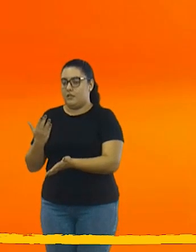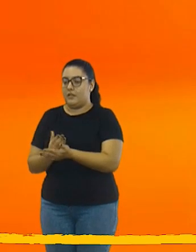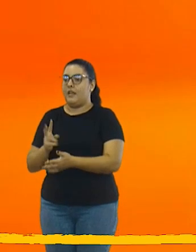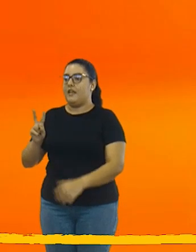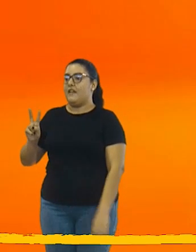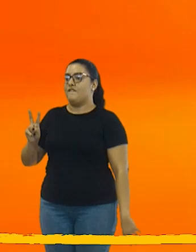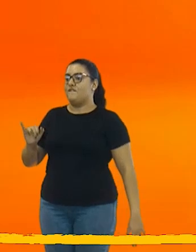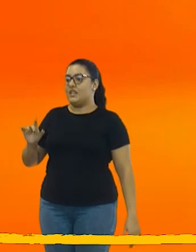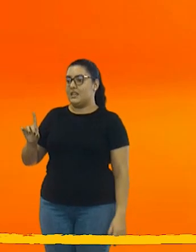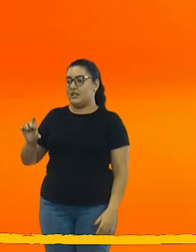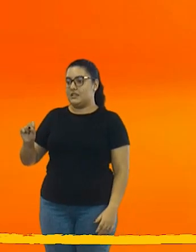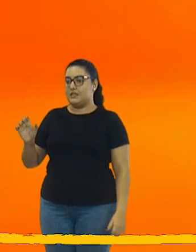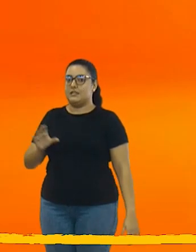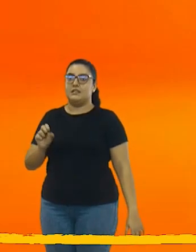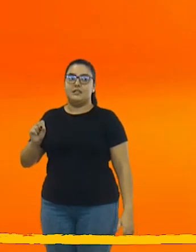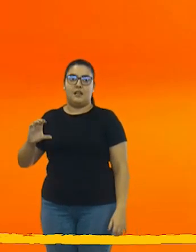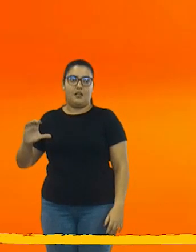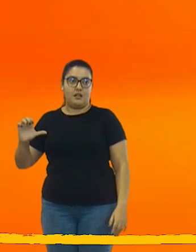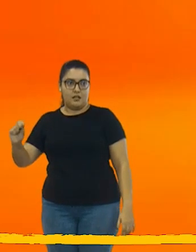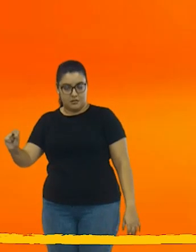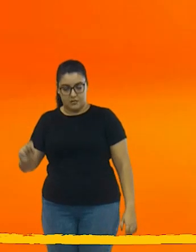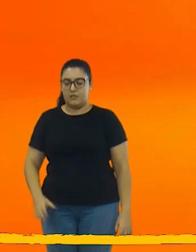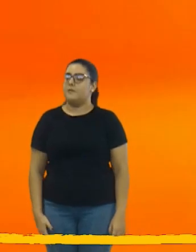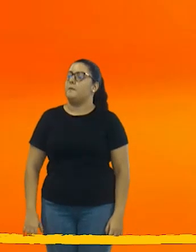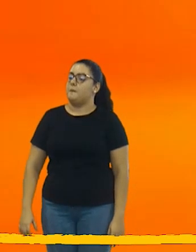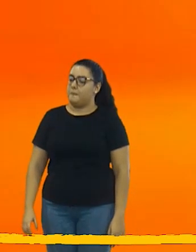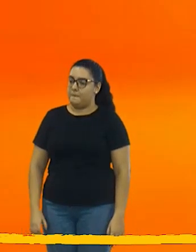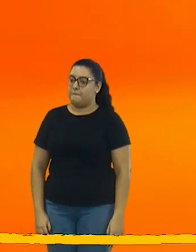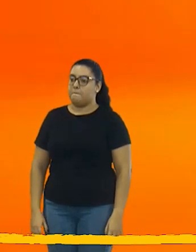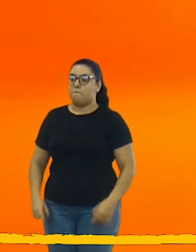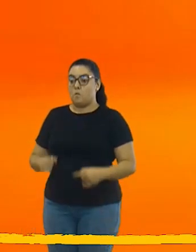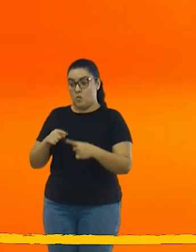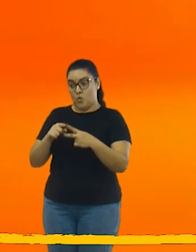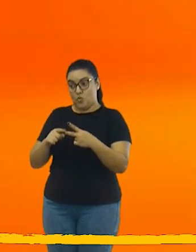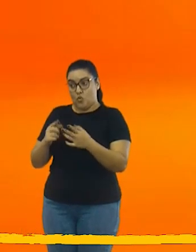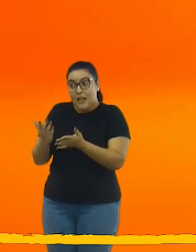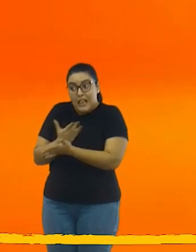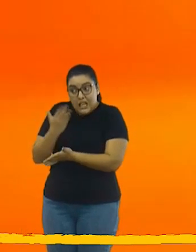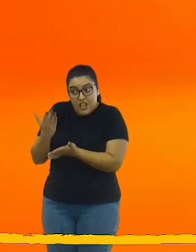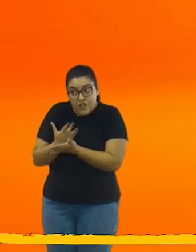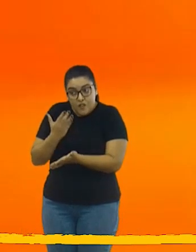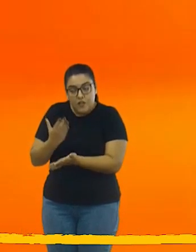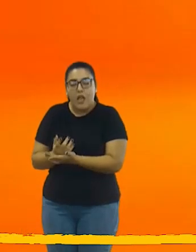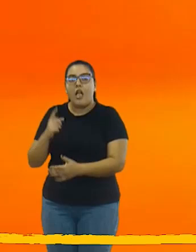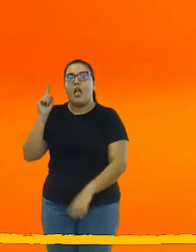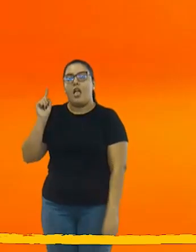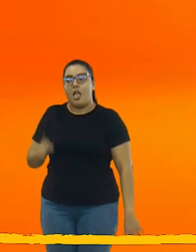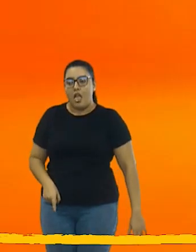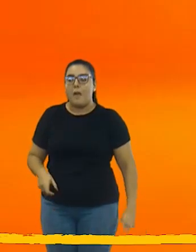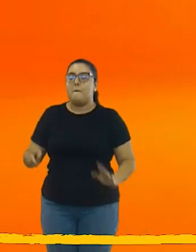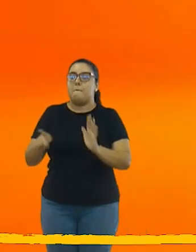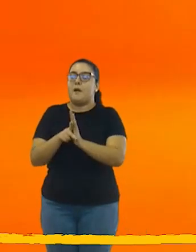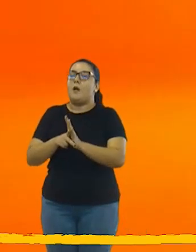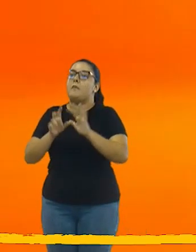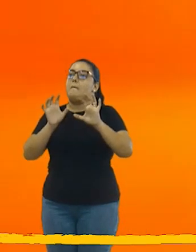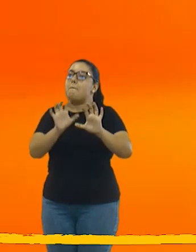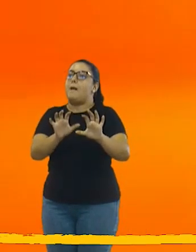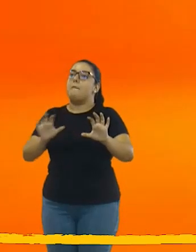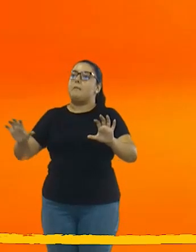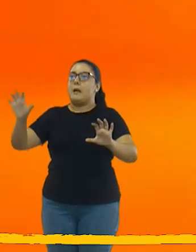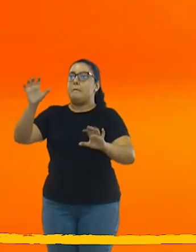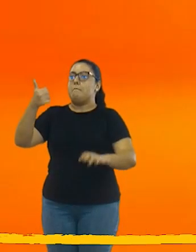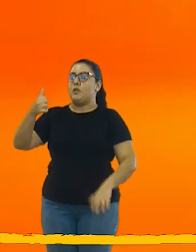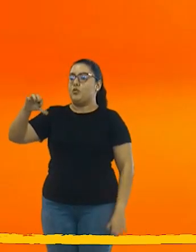Vidas Secas. Vidas Secas e O 15 são obras do regionalismo de